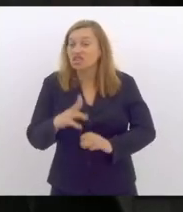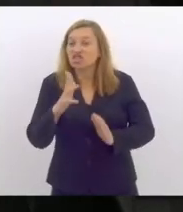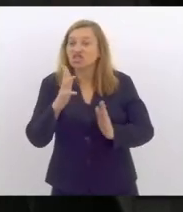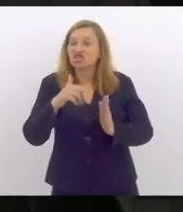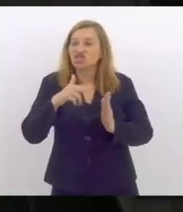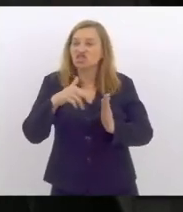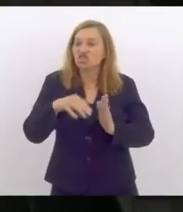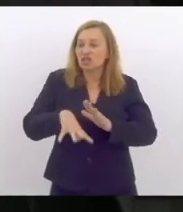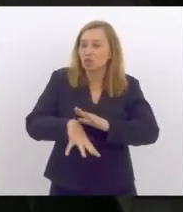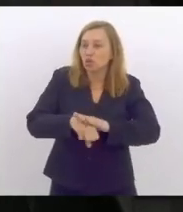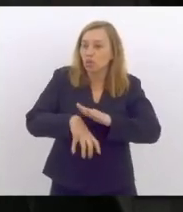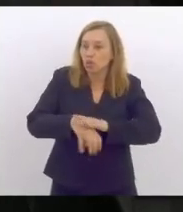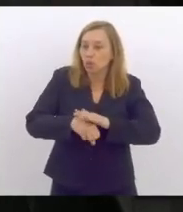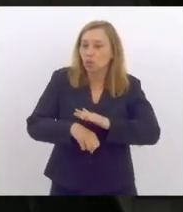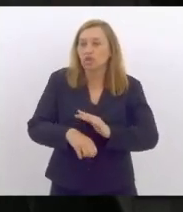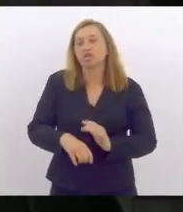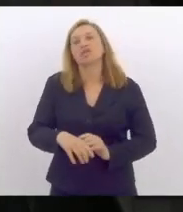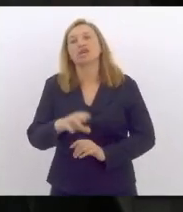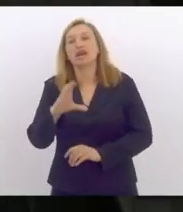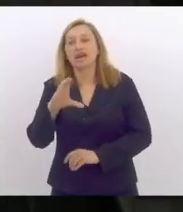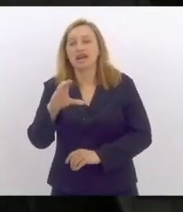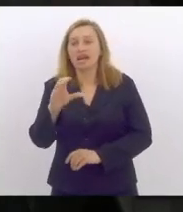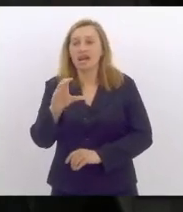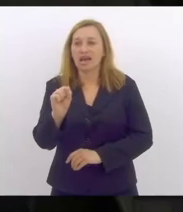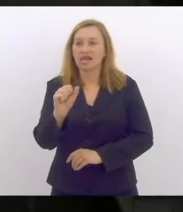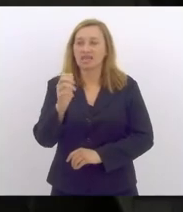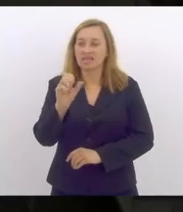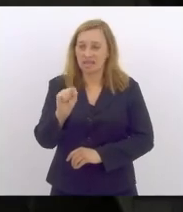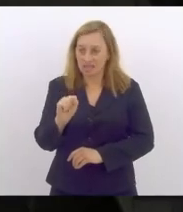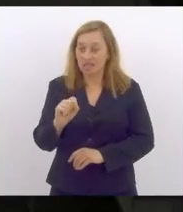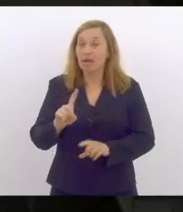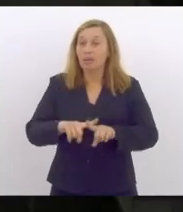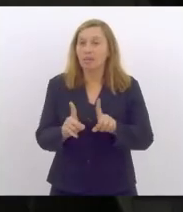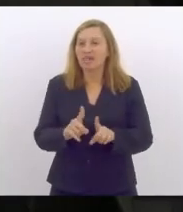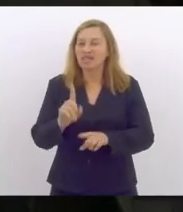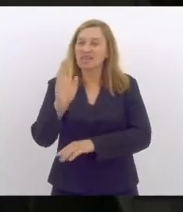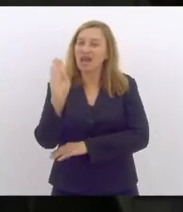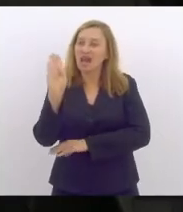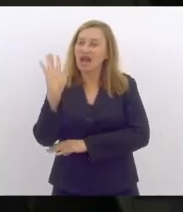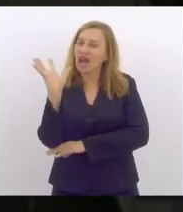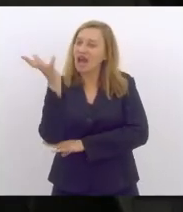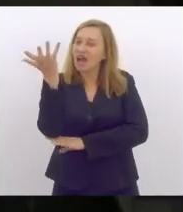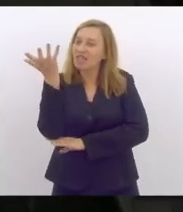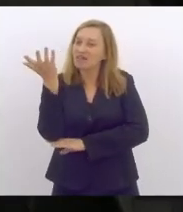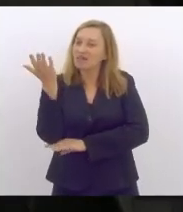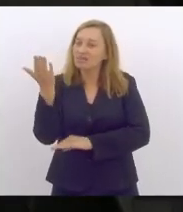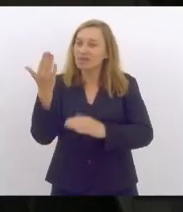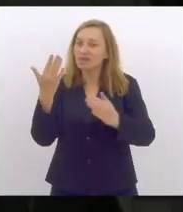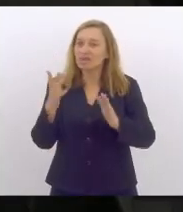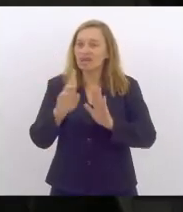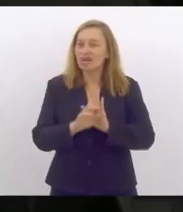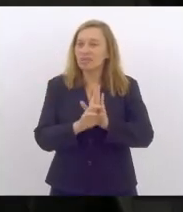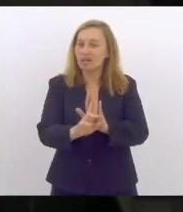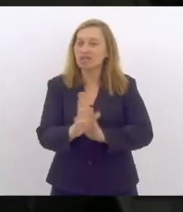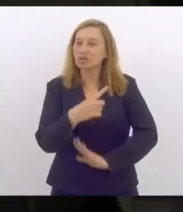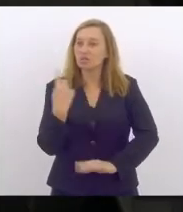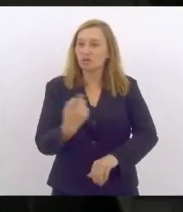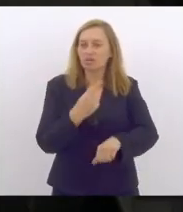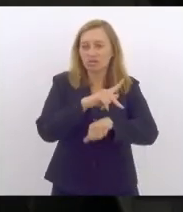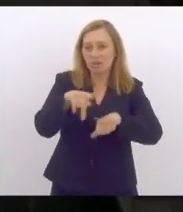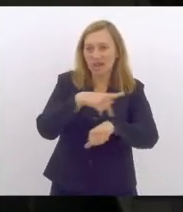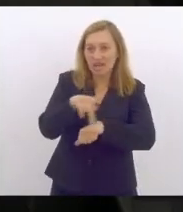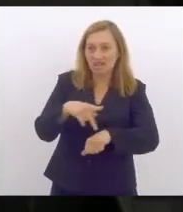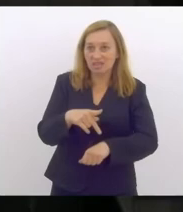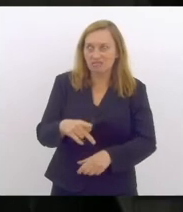né, de suas cascas. Mas a árvore que mais representa o nosso país, e não há quem